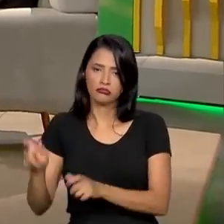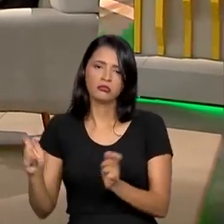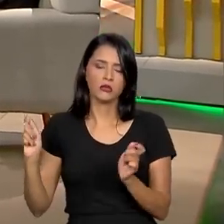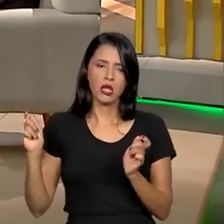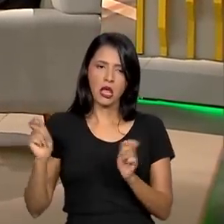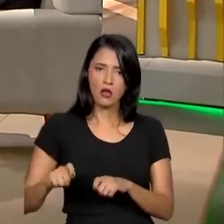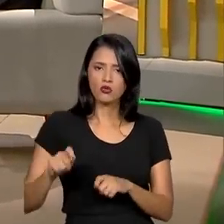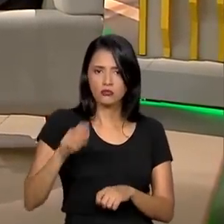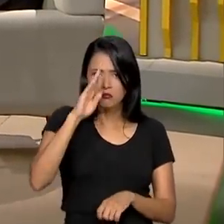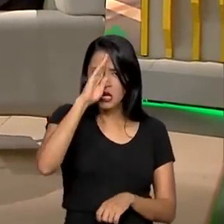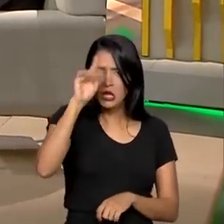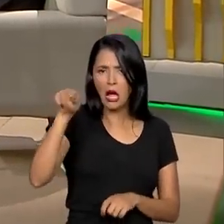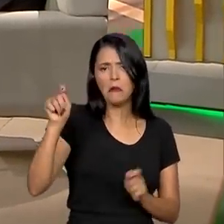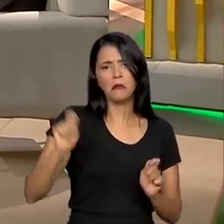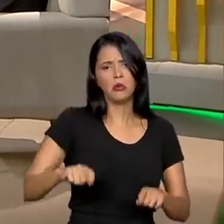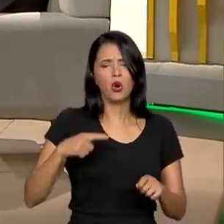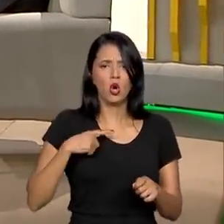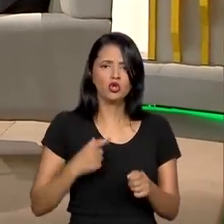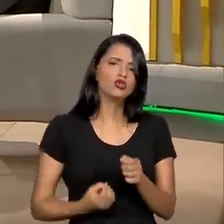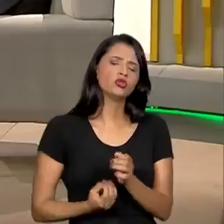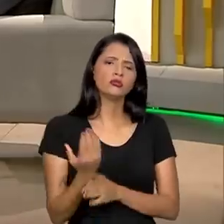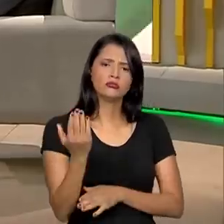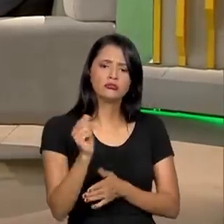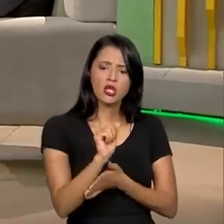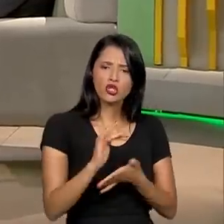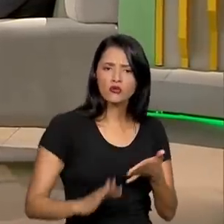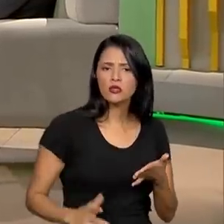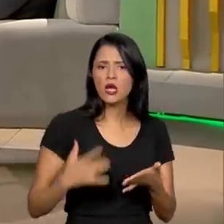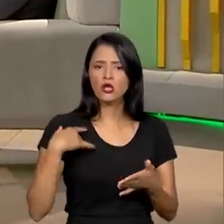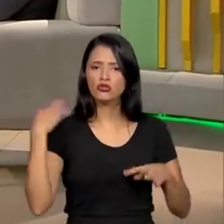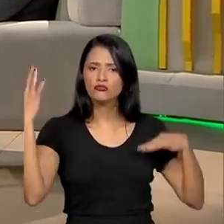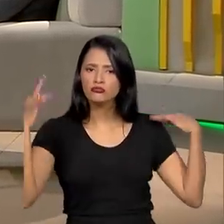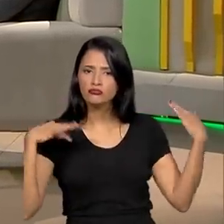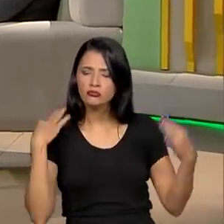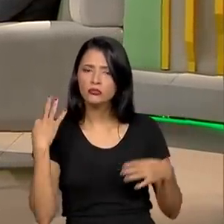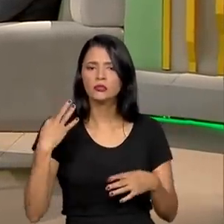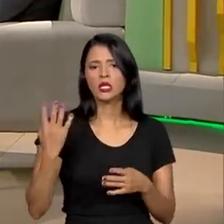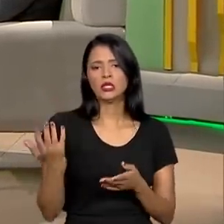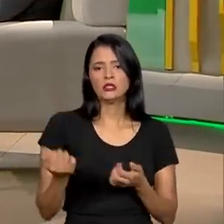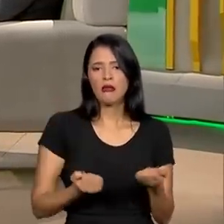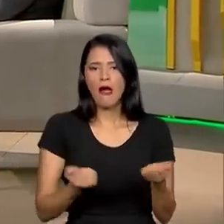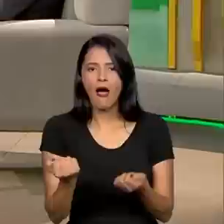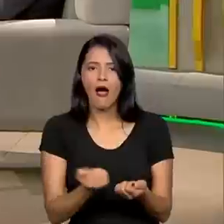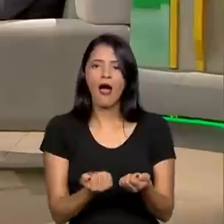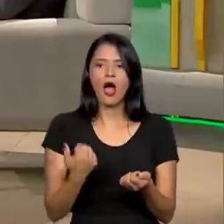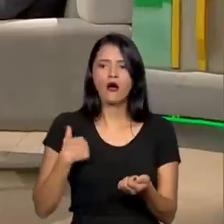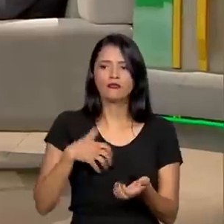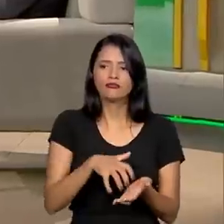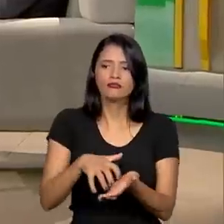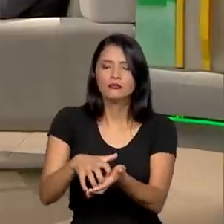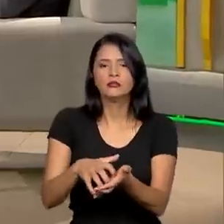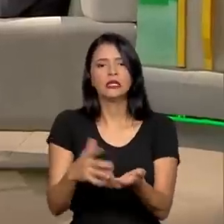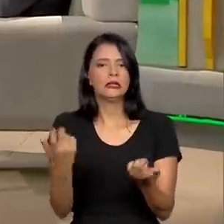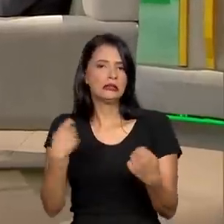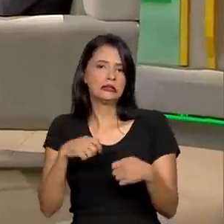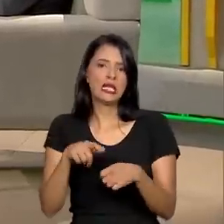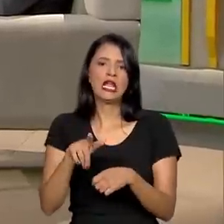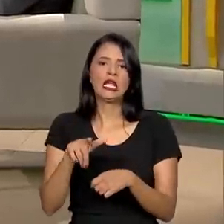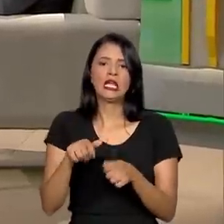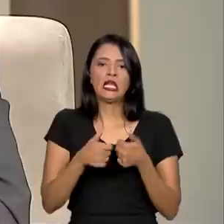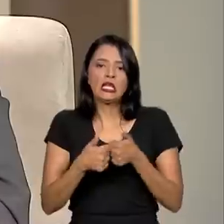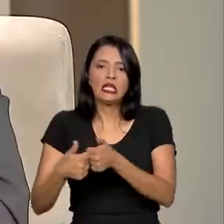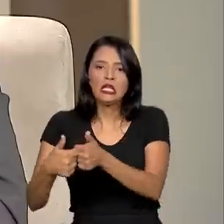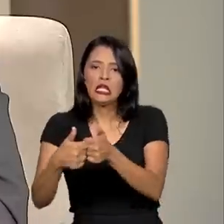até desenvolver atividade de turismólogos, como um acréscimo de renda, ser guia turístico, entender um pouco